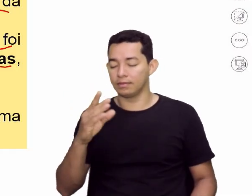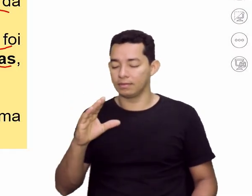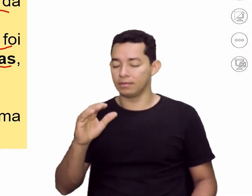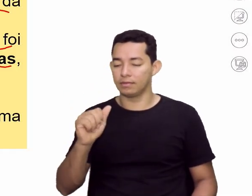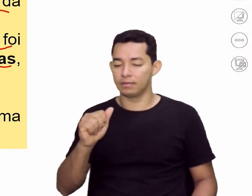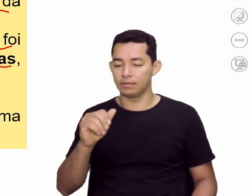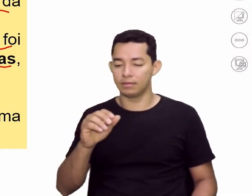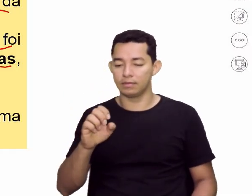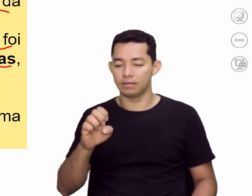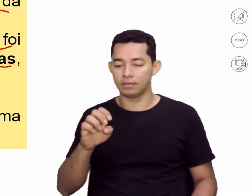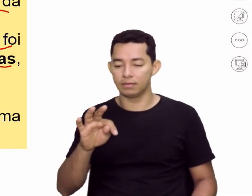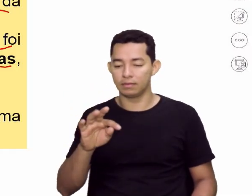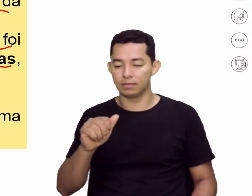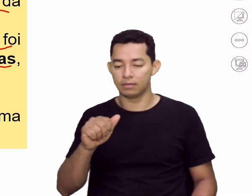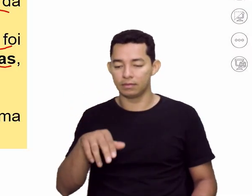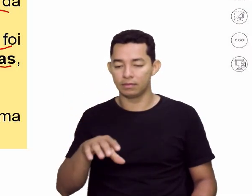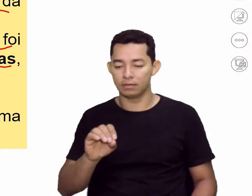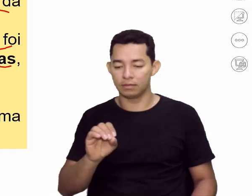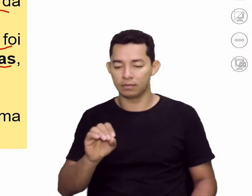existia mais